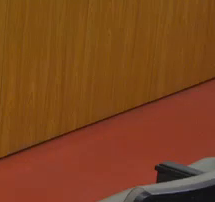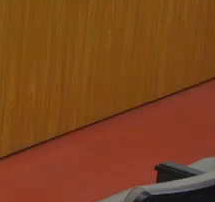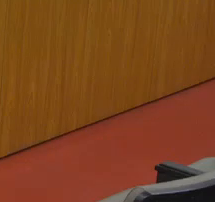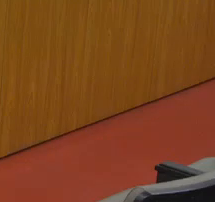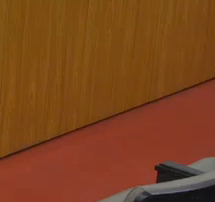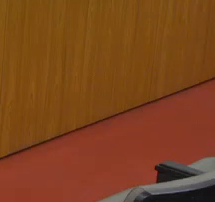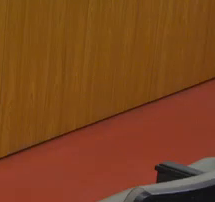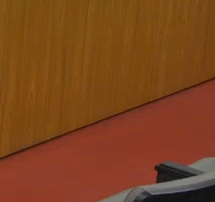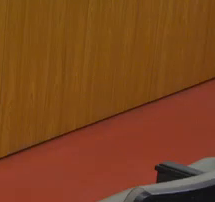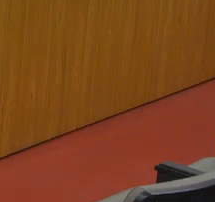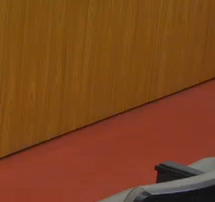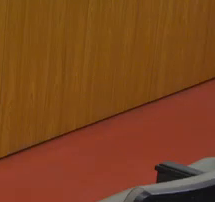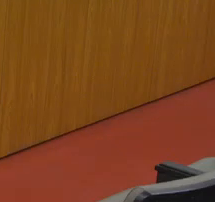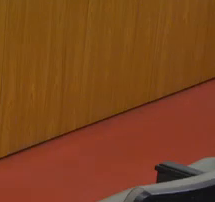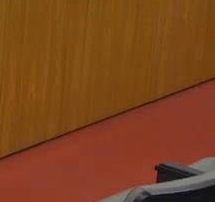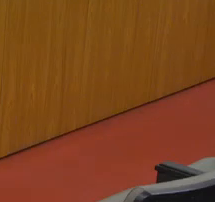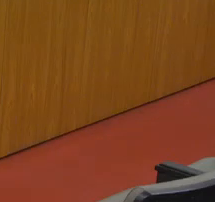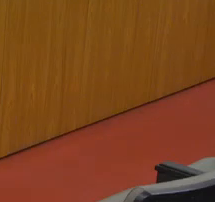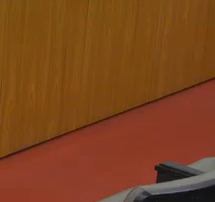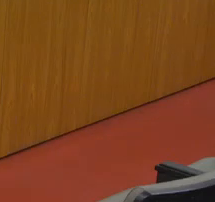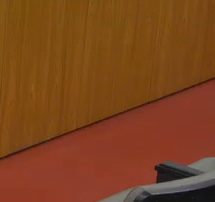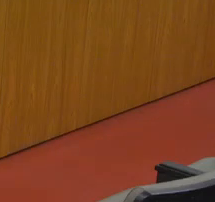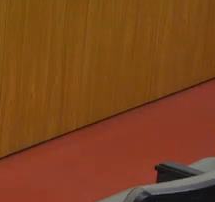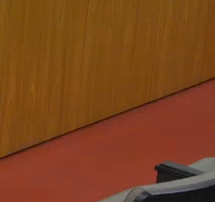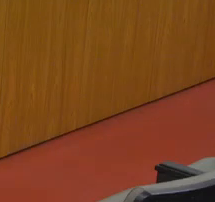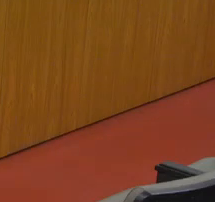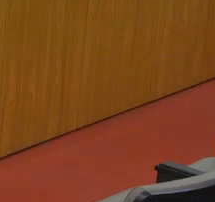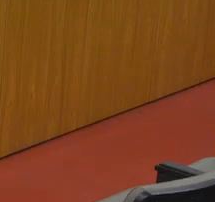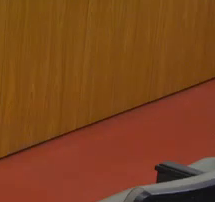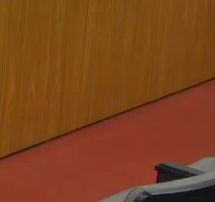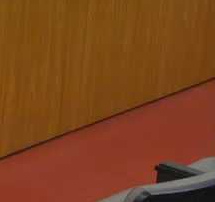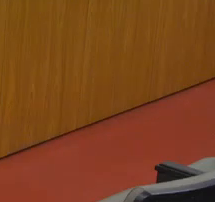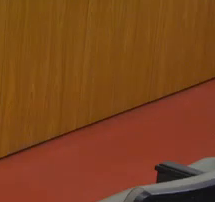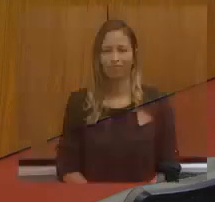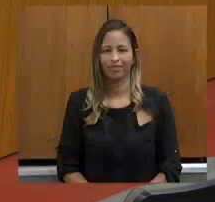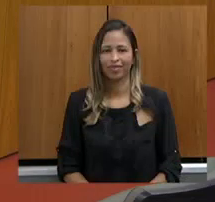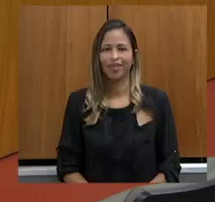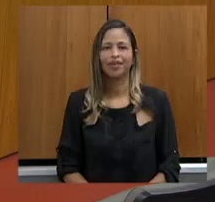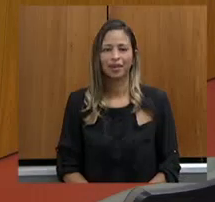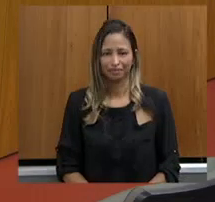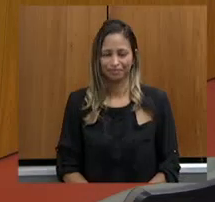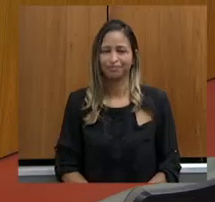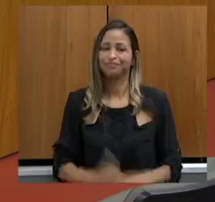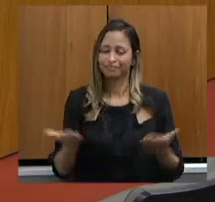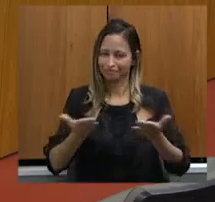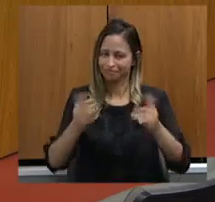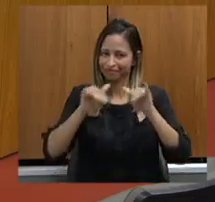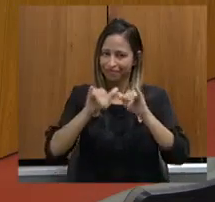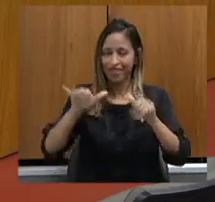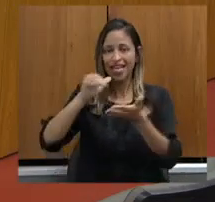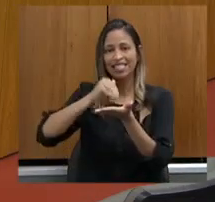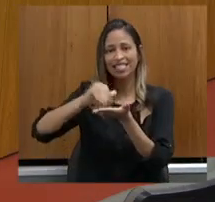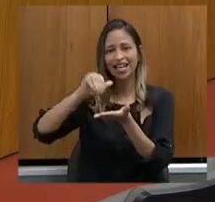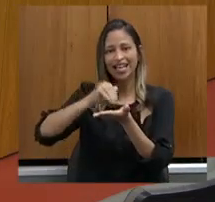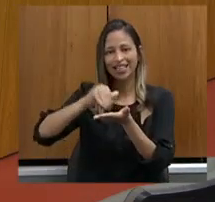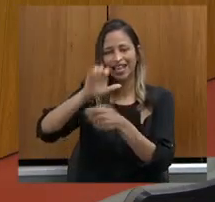explanação prestação de contas e passamos a palavra para excelentíssima senhora Luiza Cardoso Barreto secretário de estado de planejamento